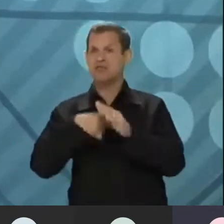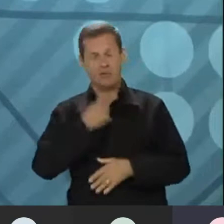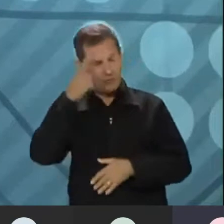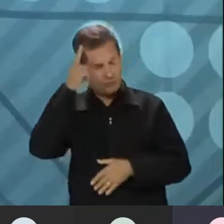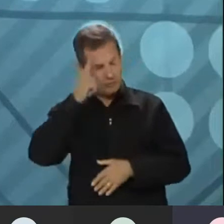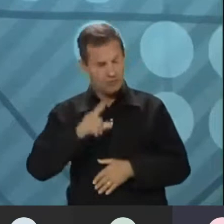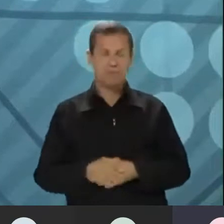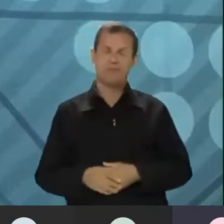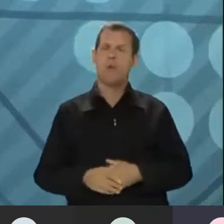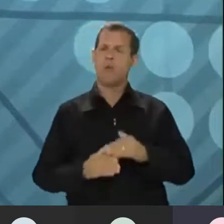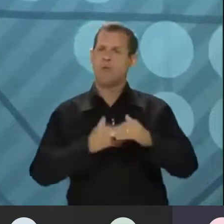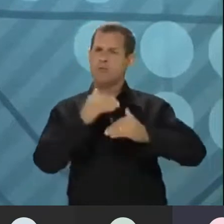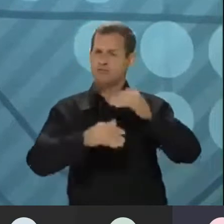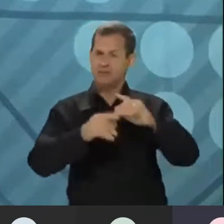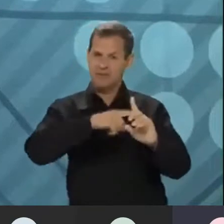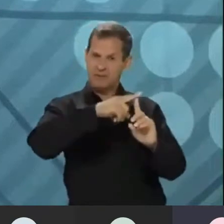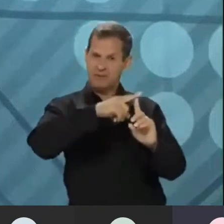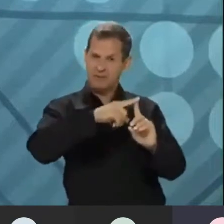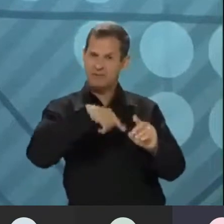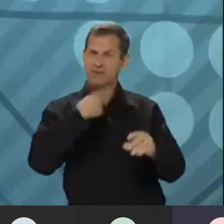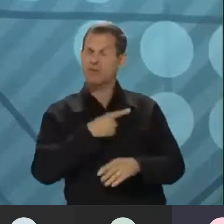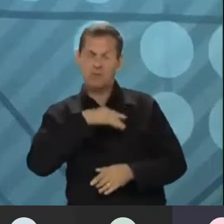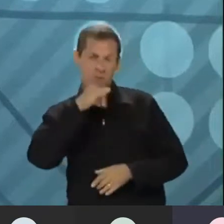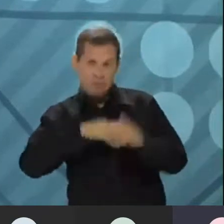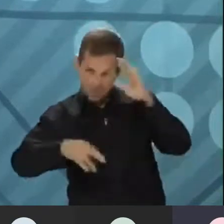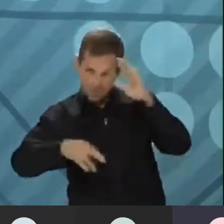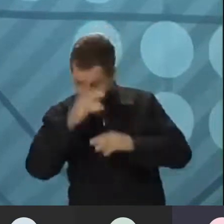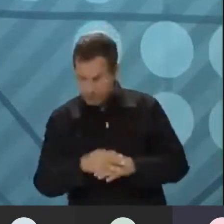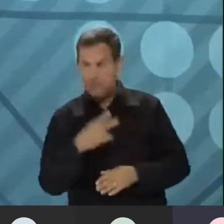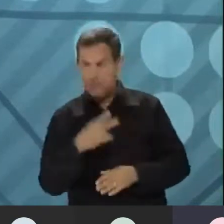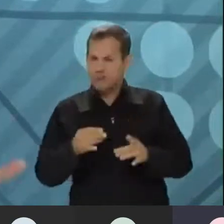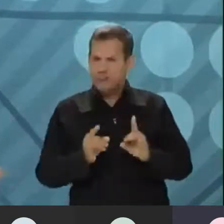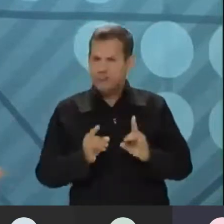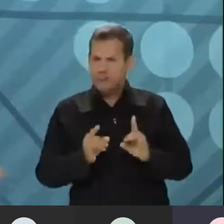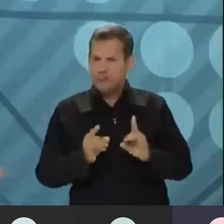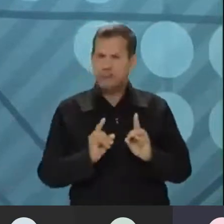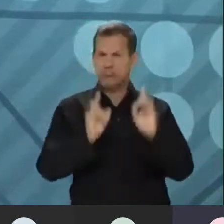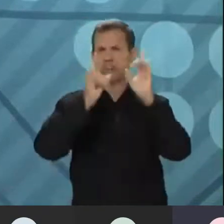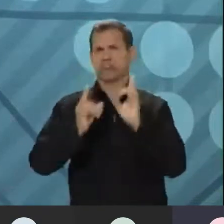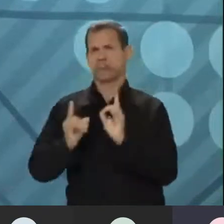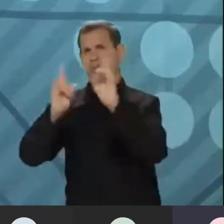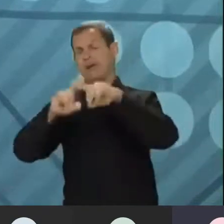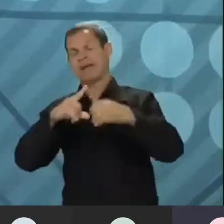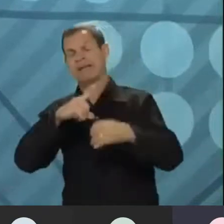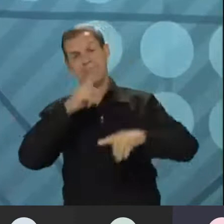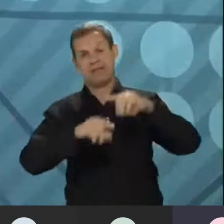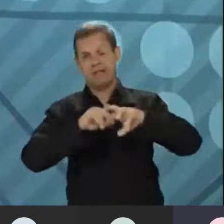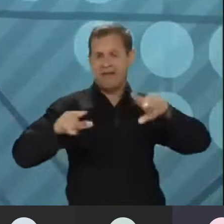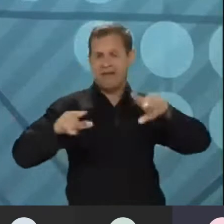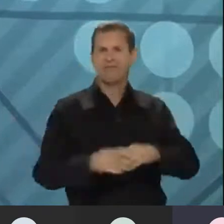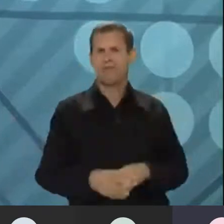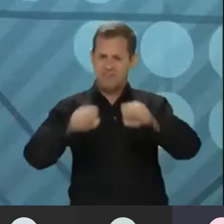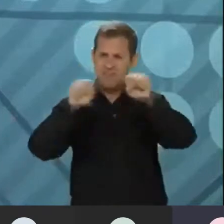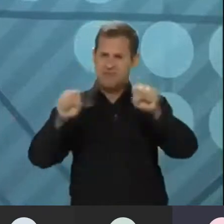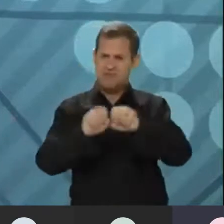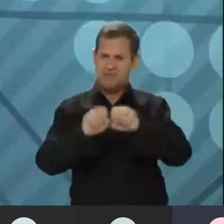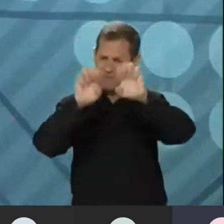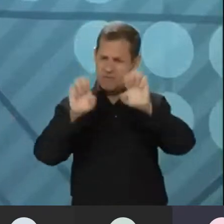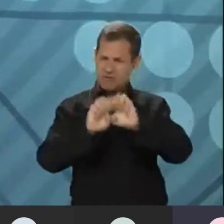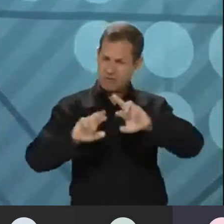gente consegue obter. Então, o desempenho térmico, a gente pode, por exemplo, analisar duas edificações que vão ter materiais diferentes,